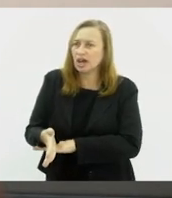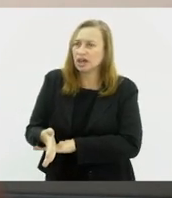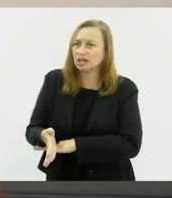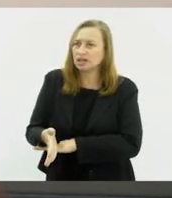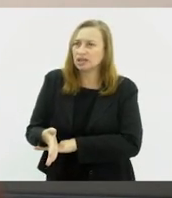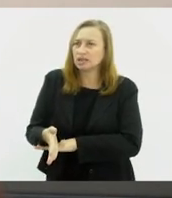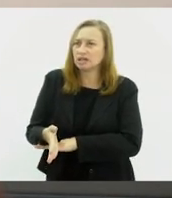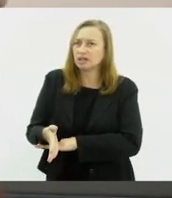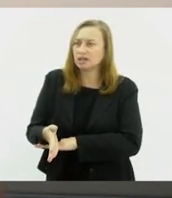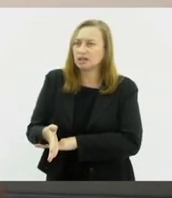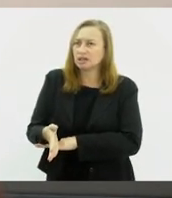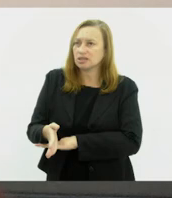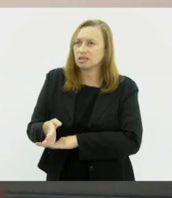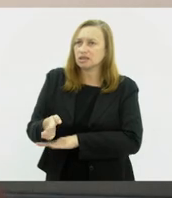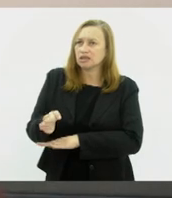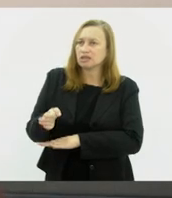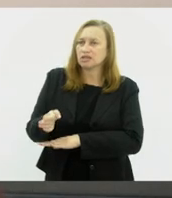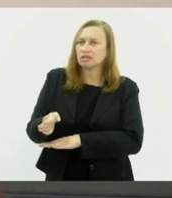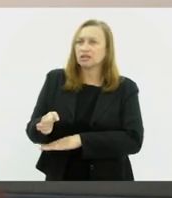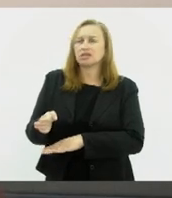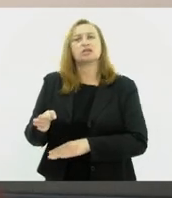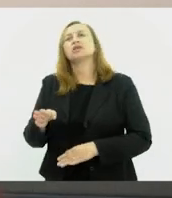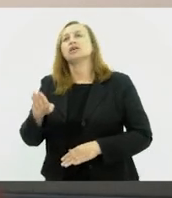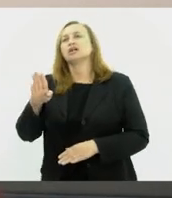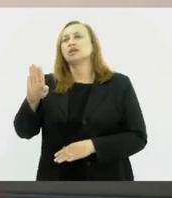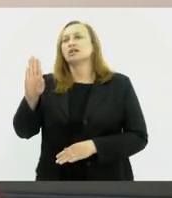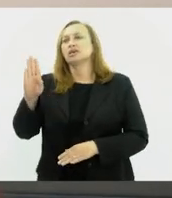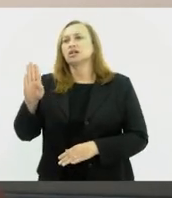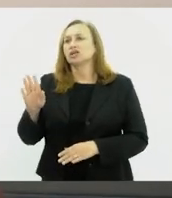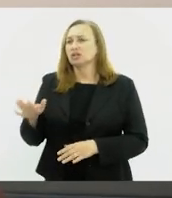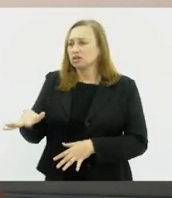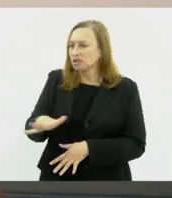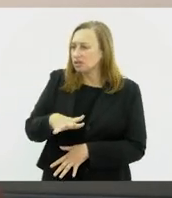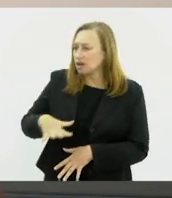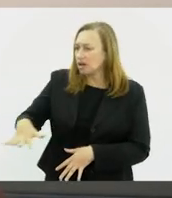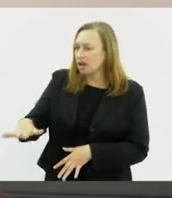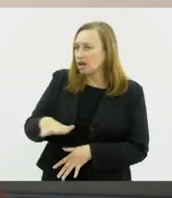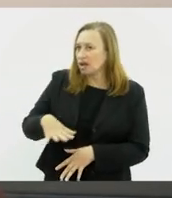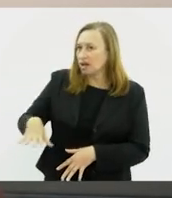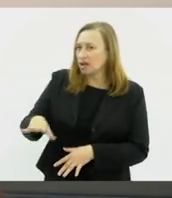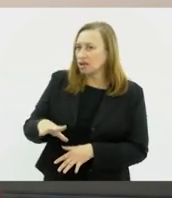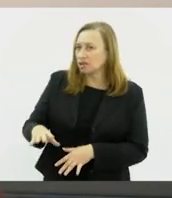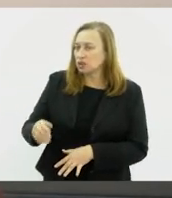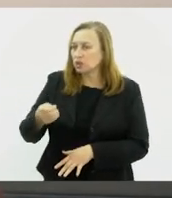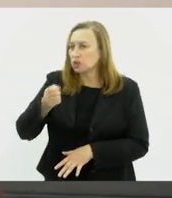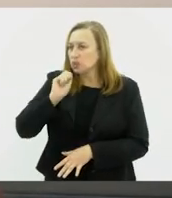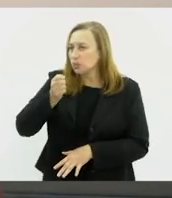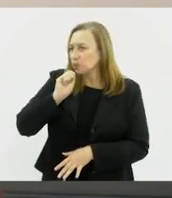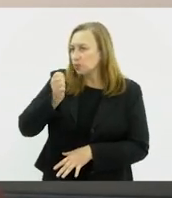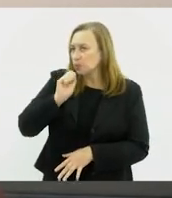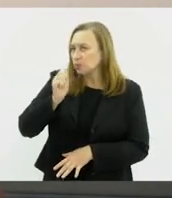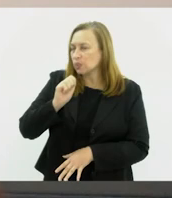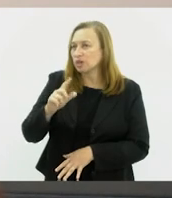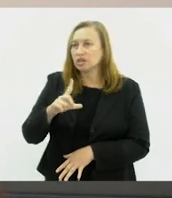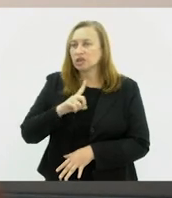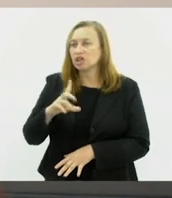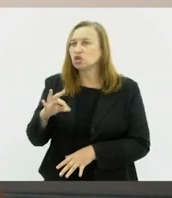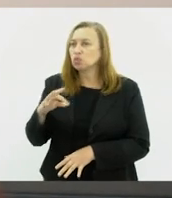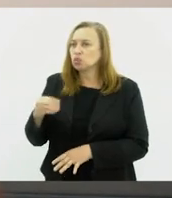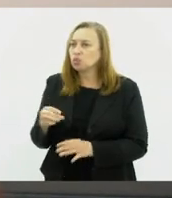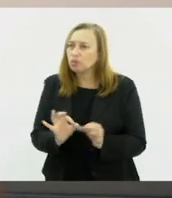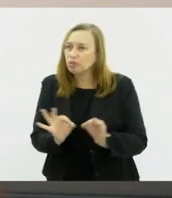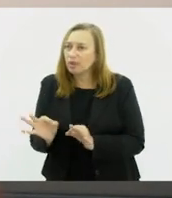pedaço aí não já vem tudo endol adinho R 5 R 10 barato